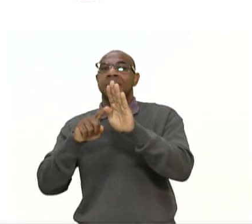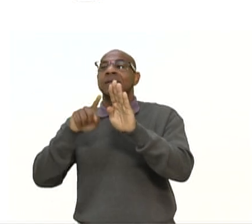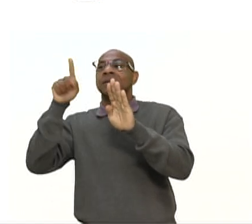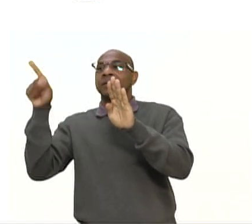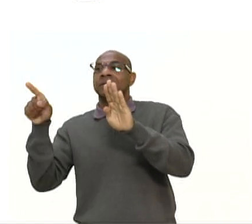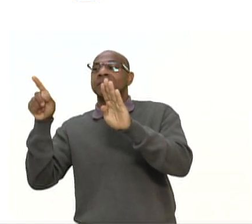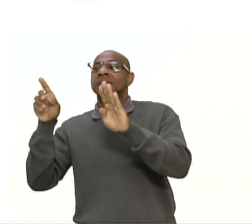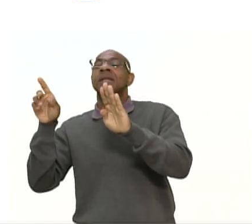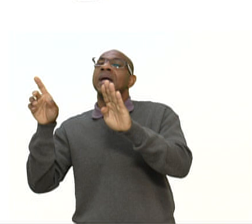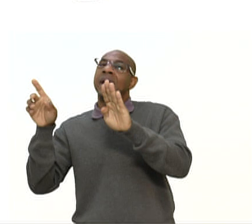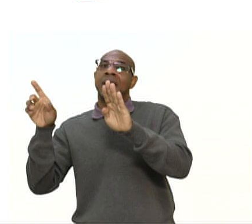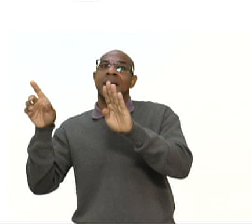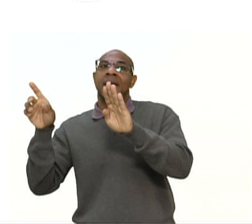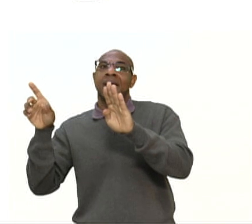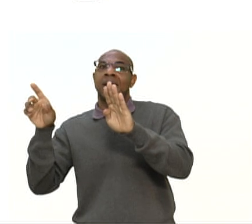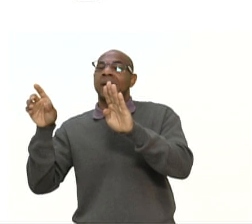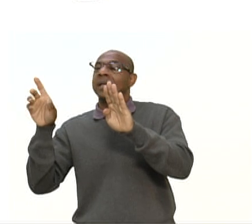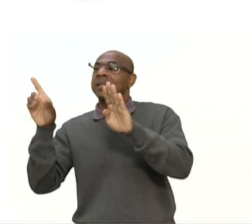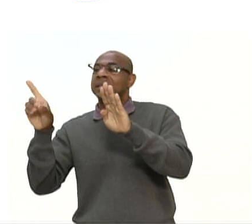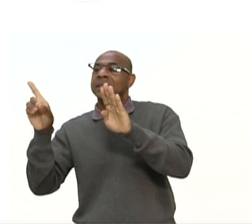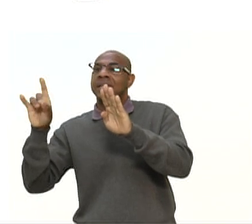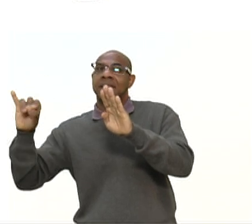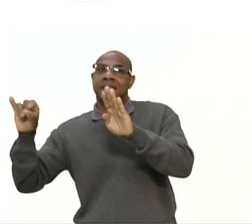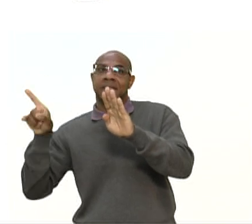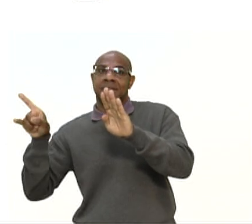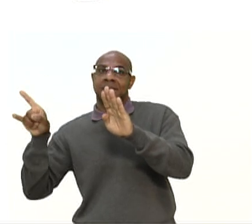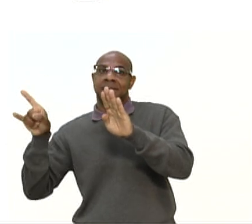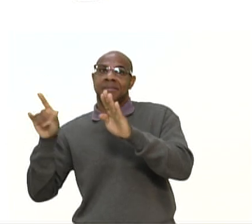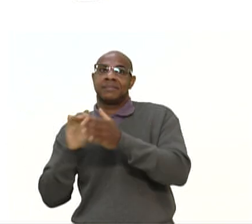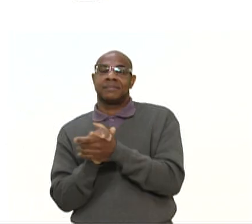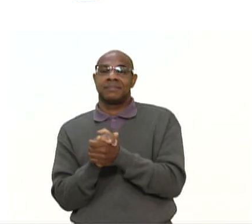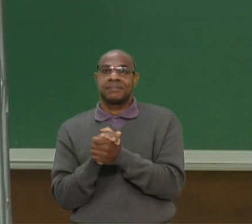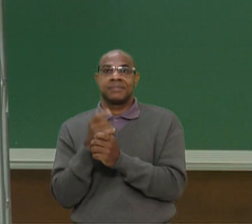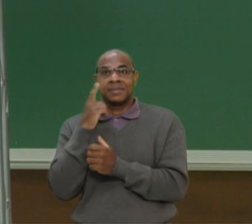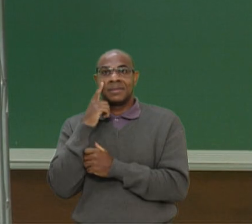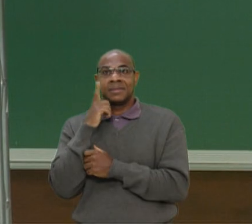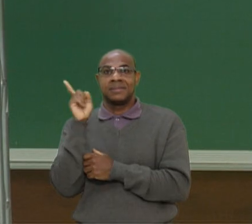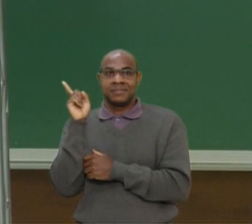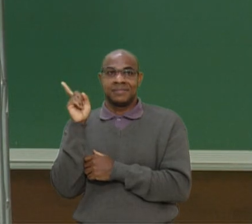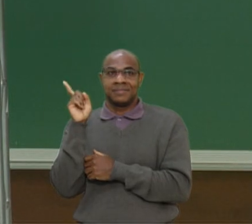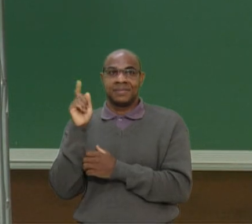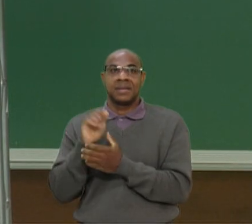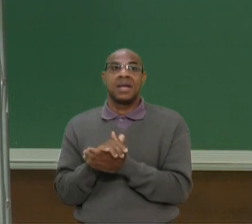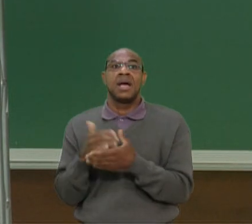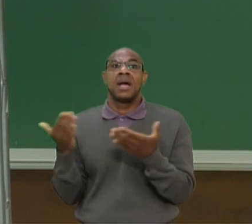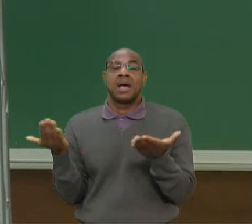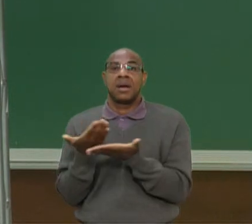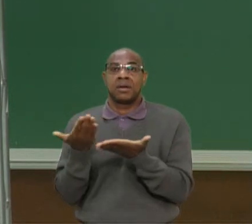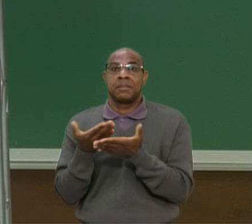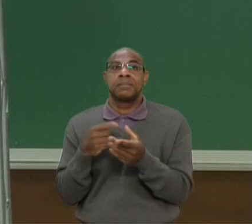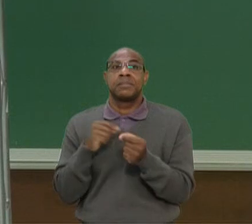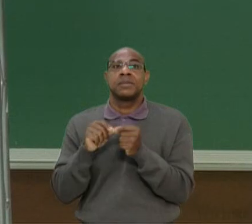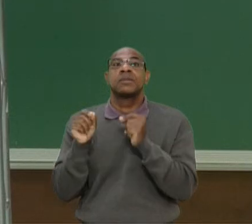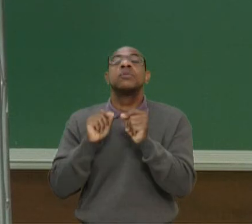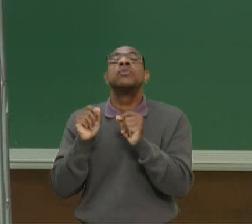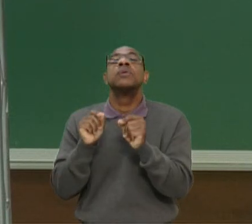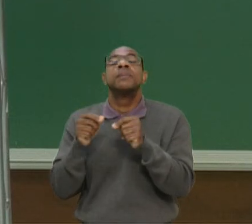Tá? Quando a gente fazia adição e subtração, a gente só pegava o que estava na frente do i. Agora não, agora a gente tem